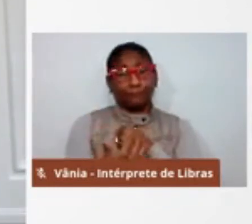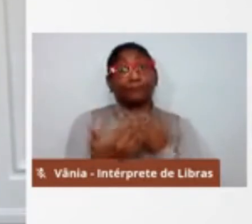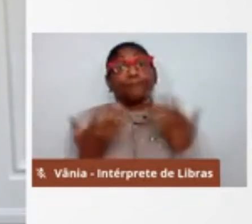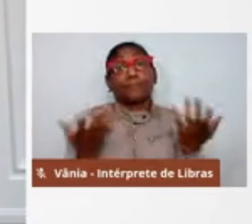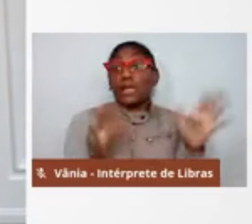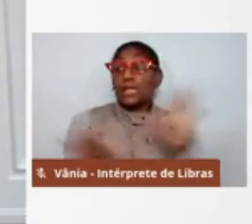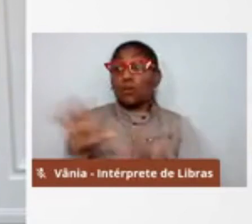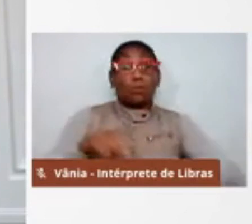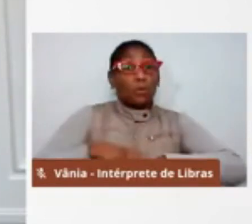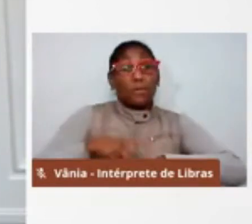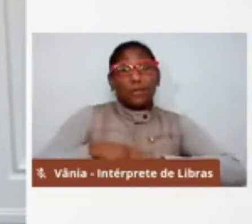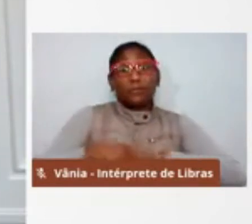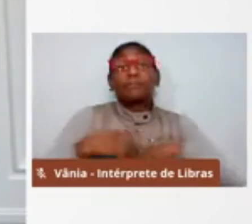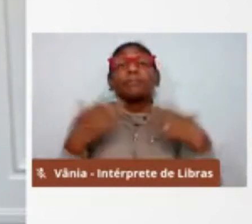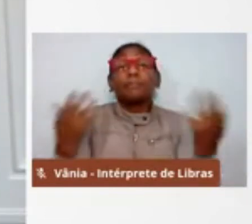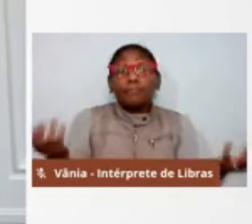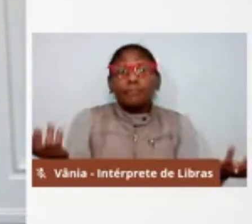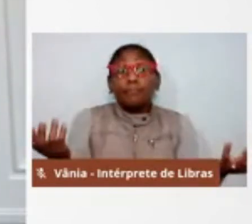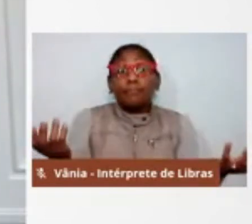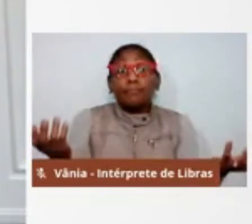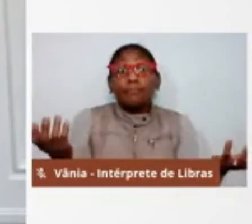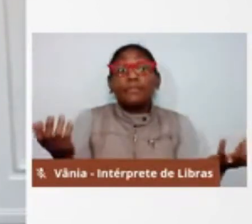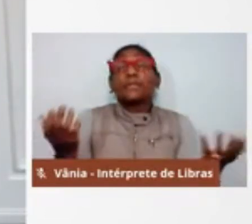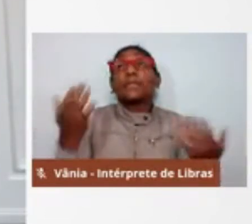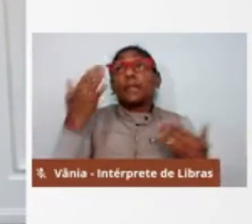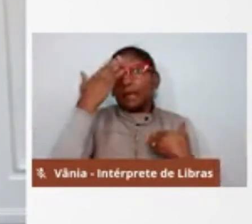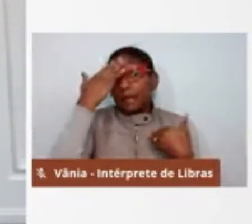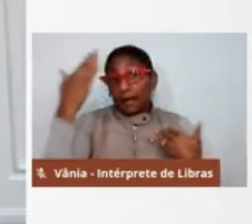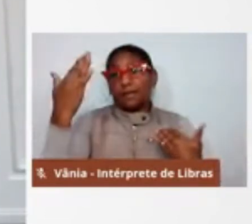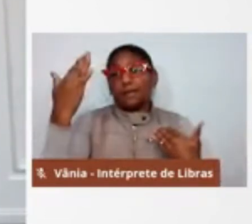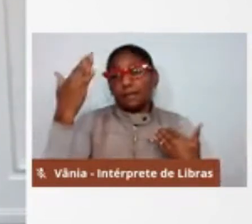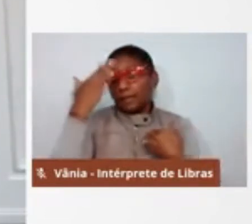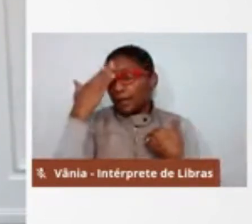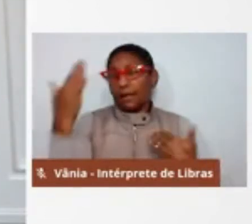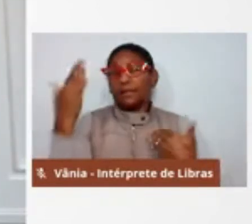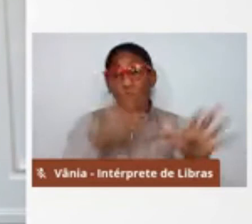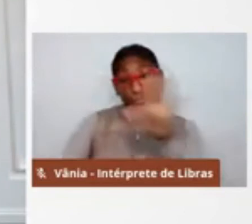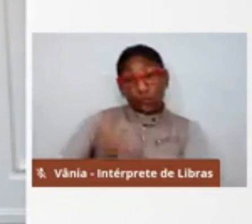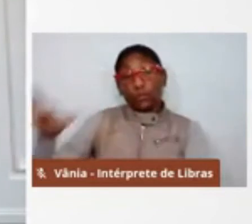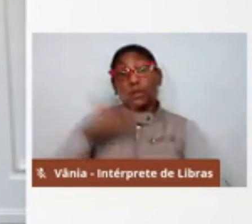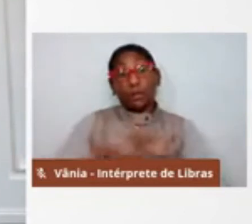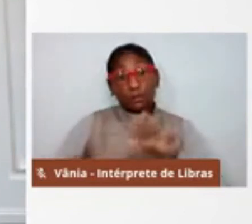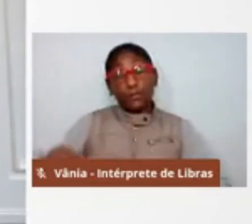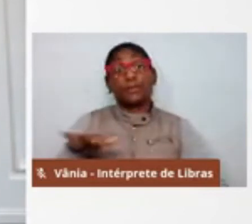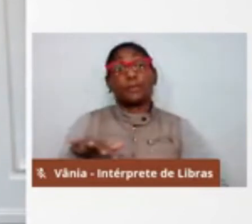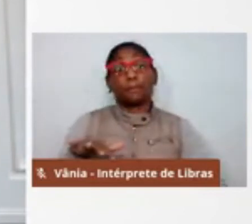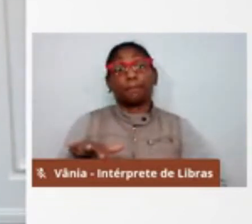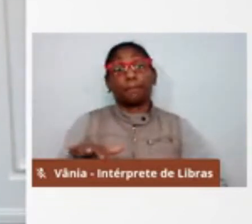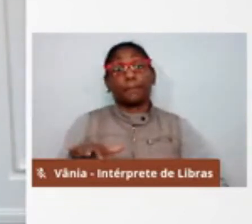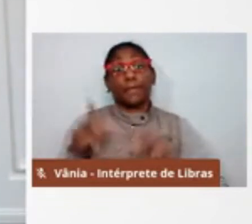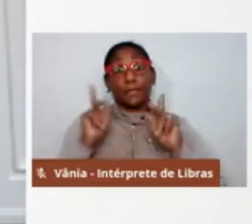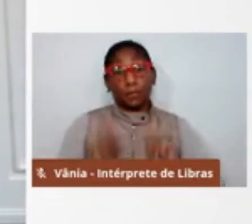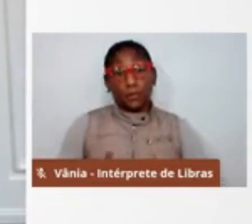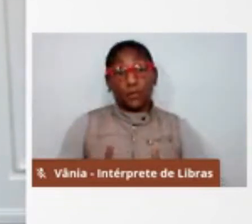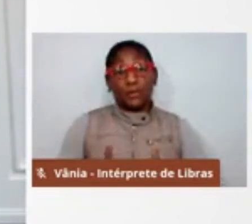a contrair o vírus, né? Graças aos cuidados que adotamos, a maior parte, se não todas as pessoas que estão ao